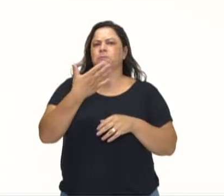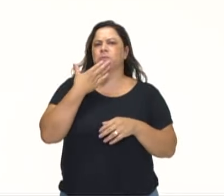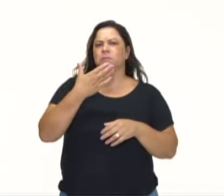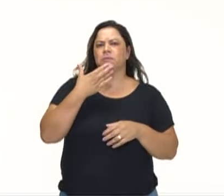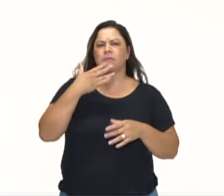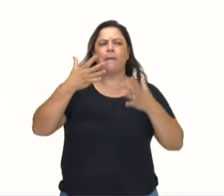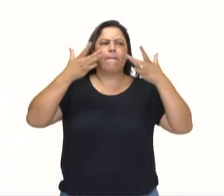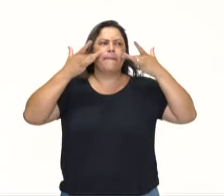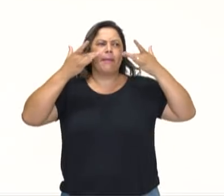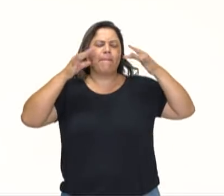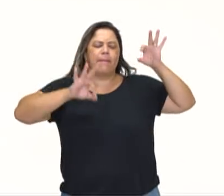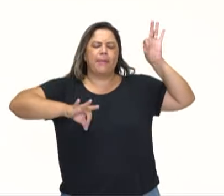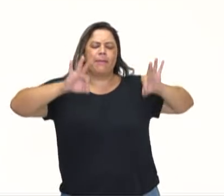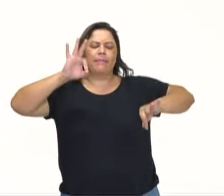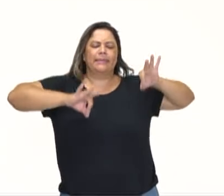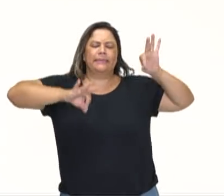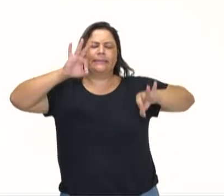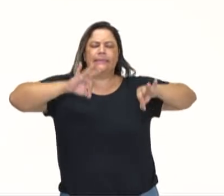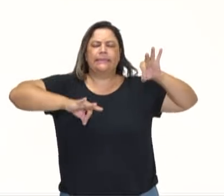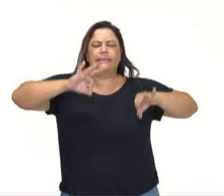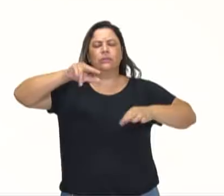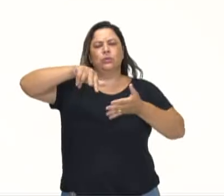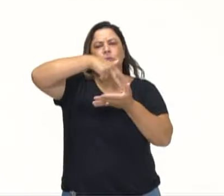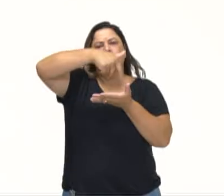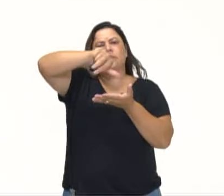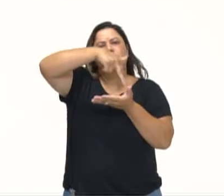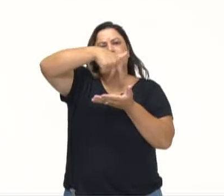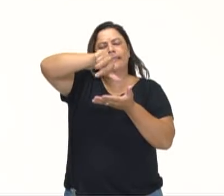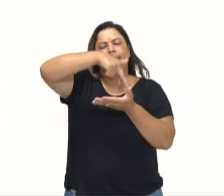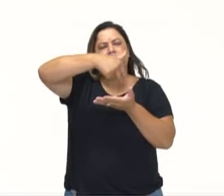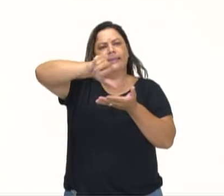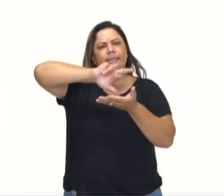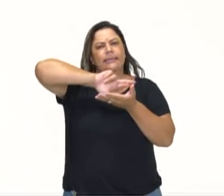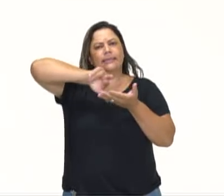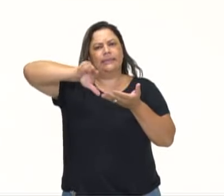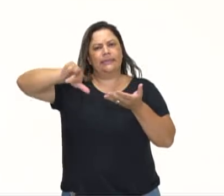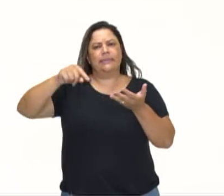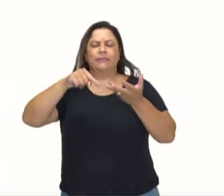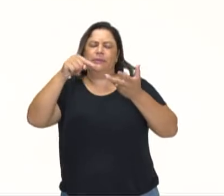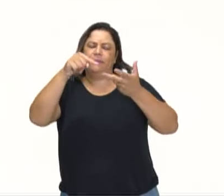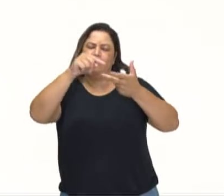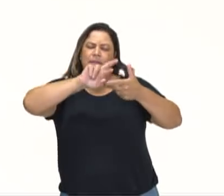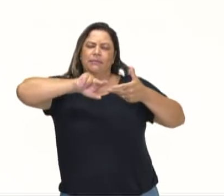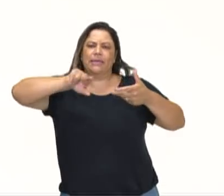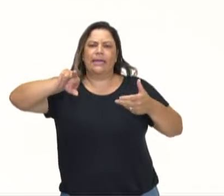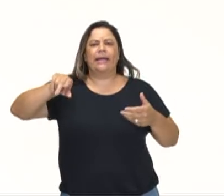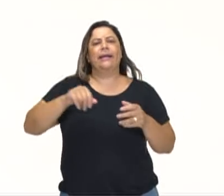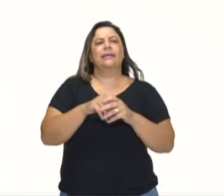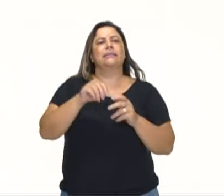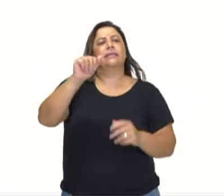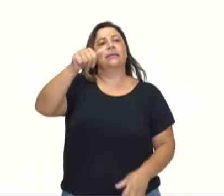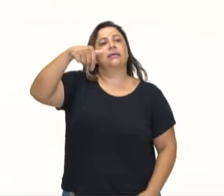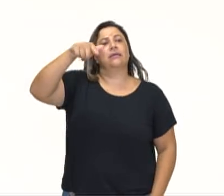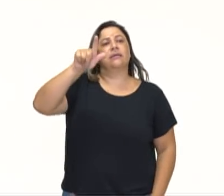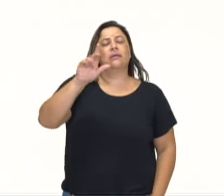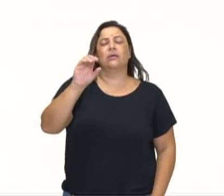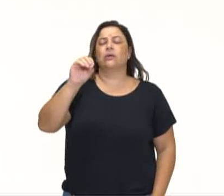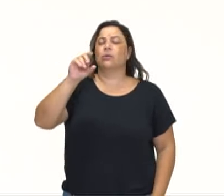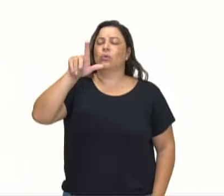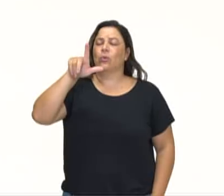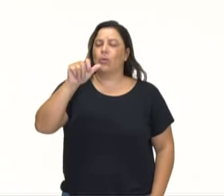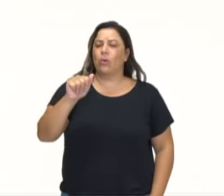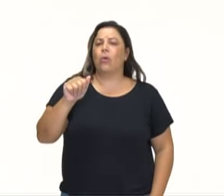teatro, com música, com dança. Ela traz elementos tribais de Angola e Congo, porque une-se